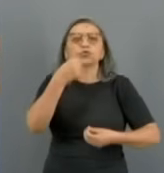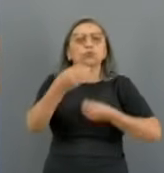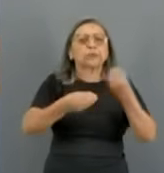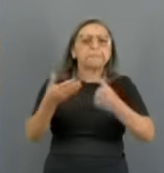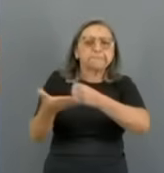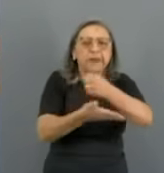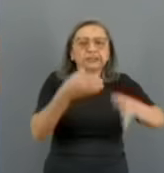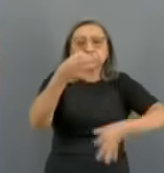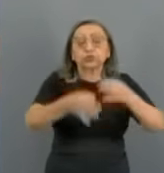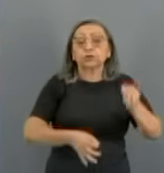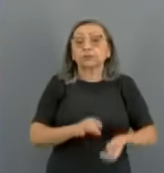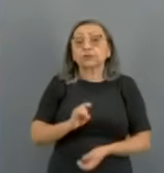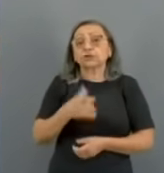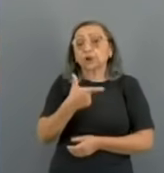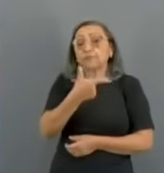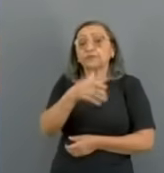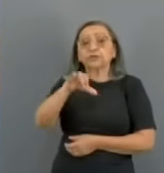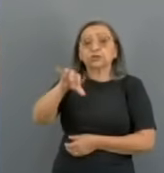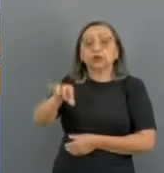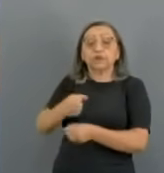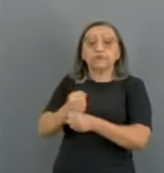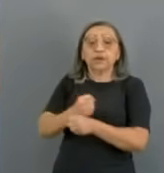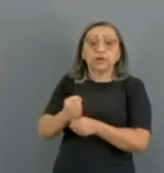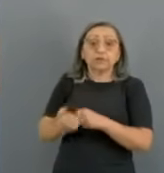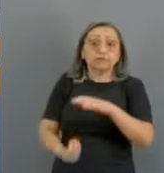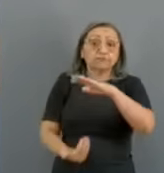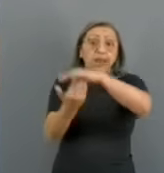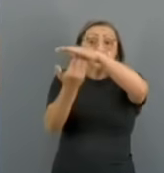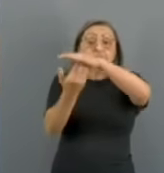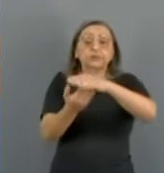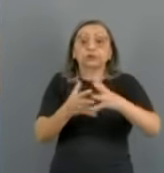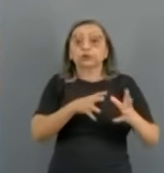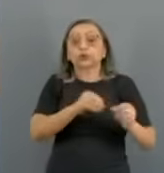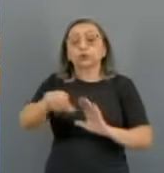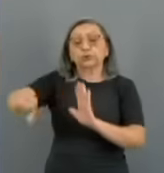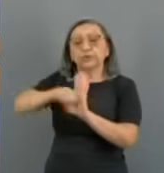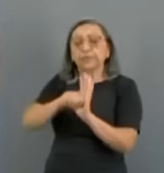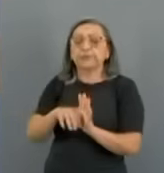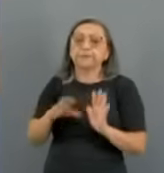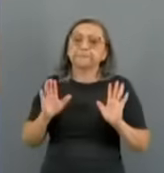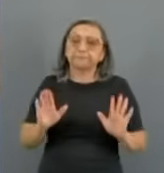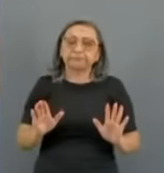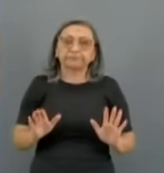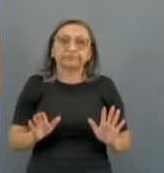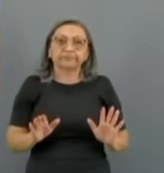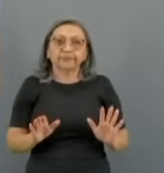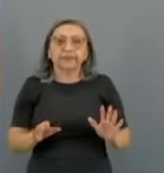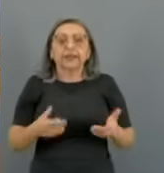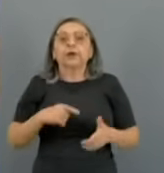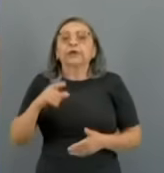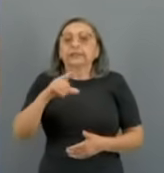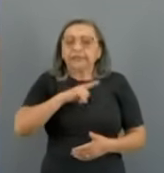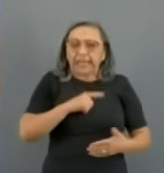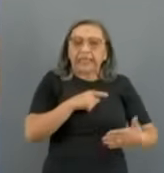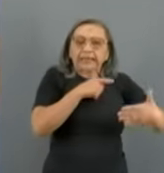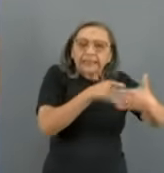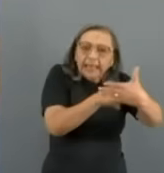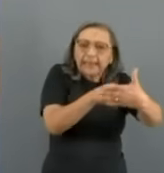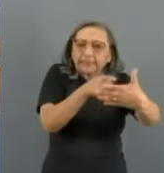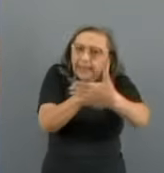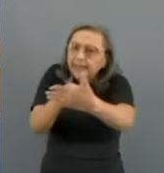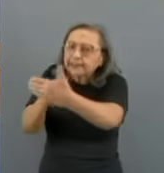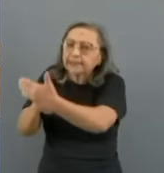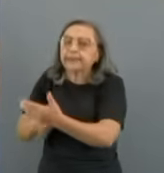pena, 29 anos, pena máxima desses crimes. Portanto, vem denúncia por aí,